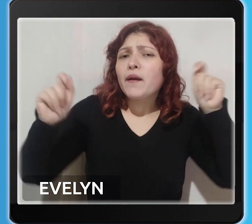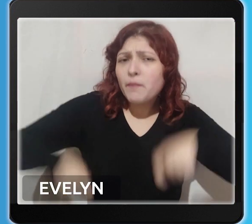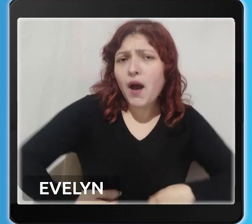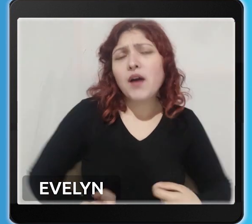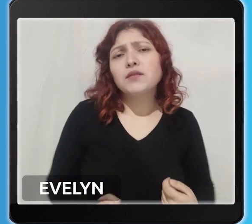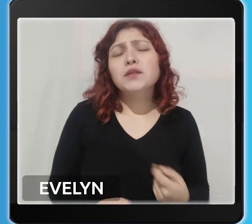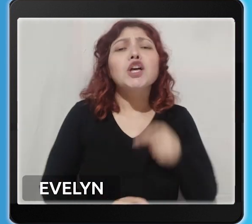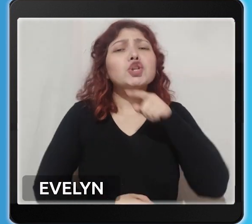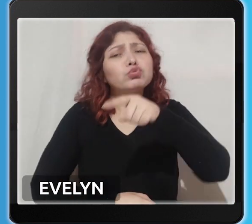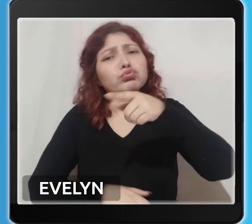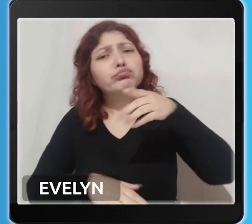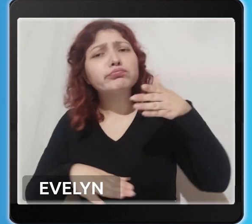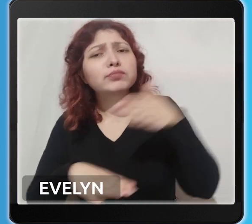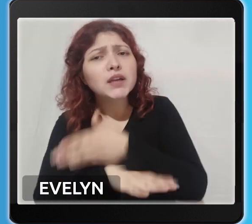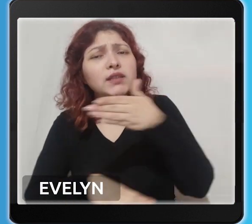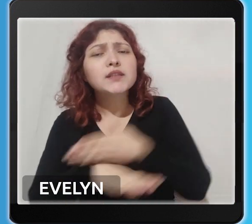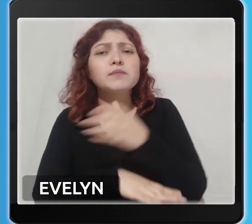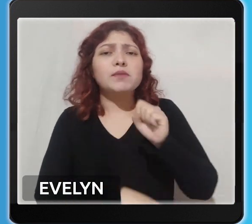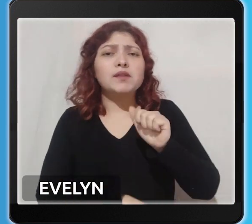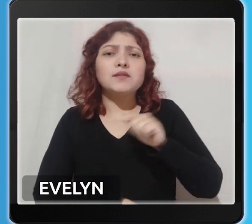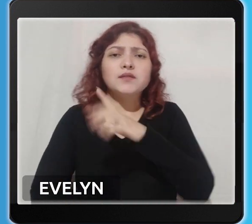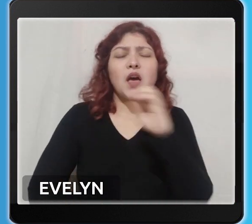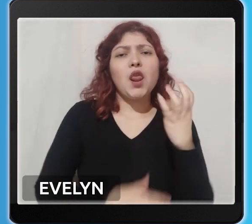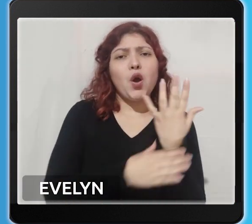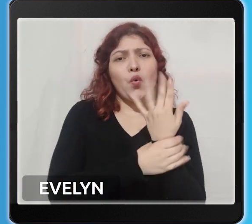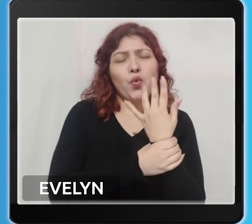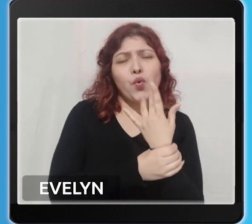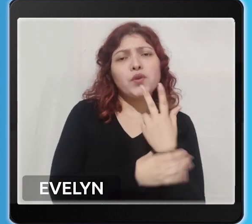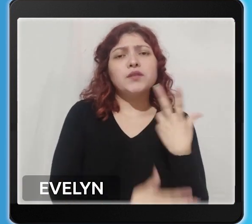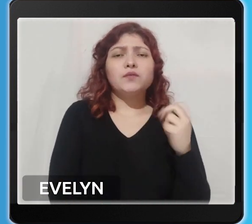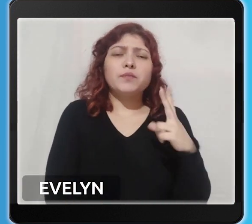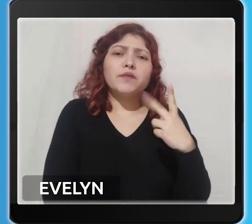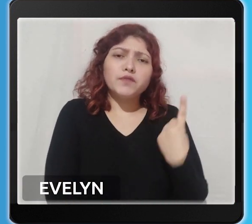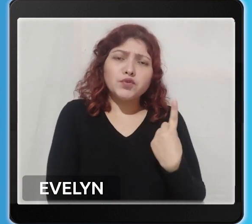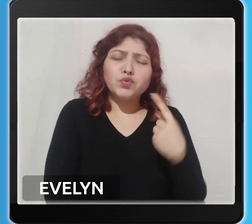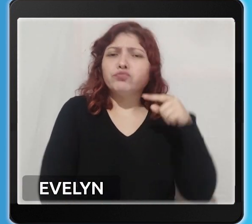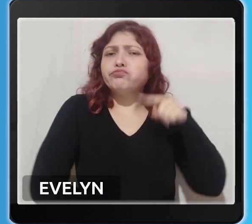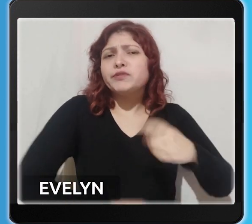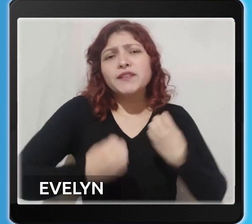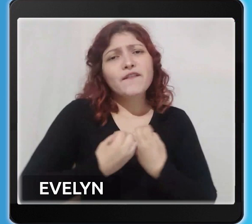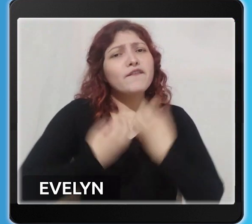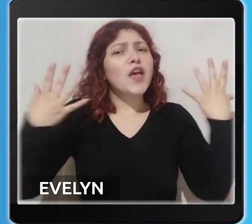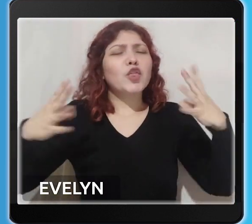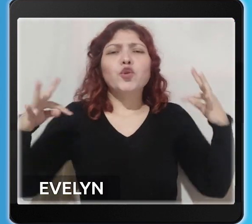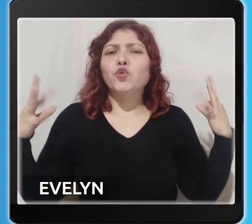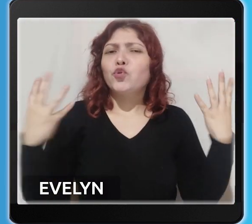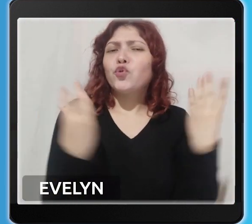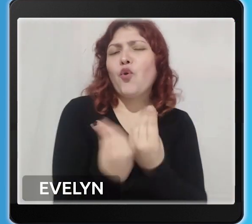grande evento de integração de toda a nossa comunidade acadêmica. Muito obrigado!